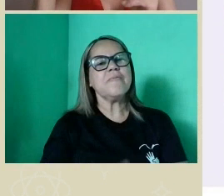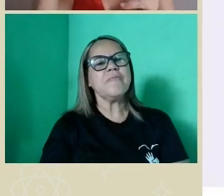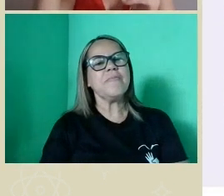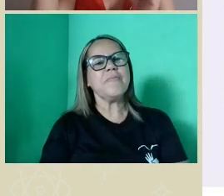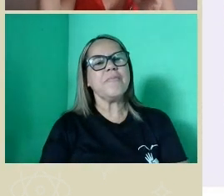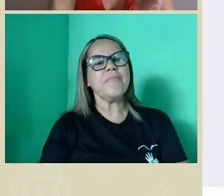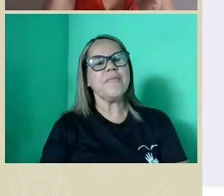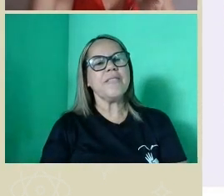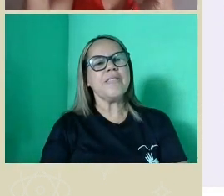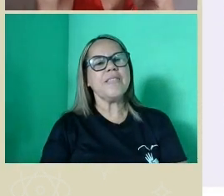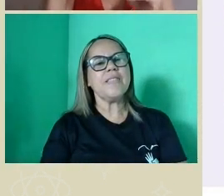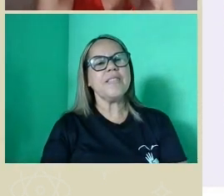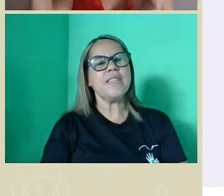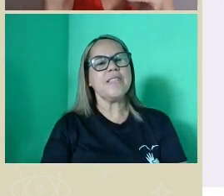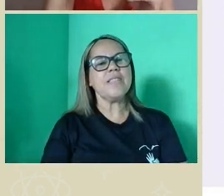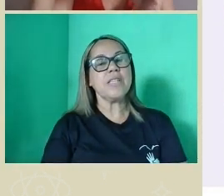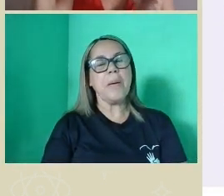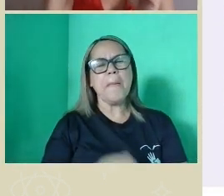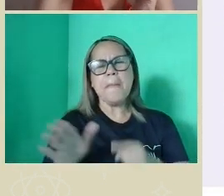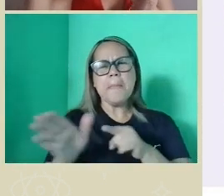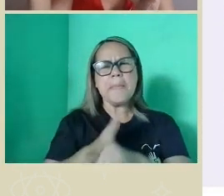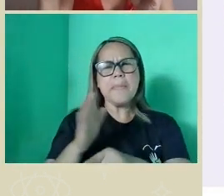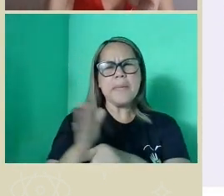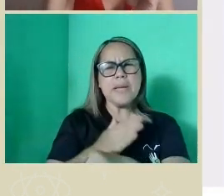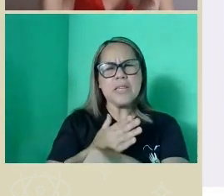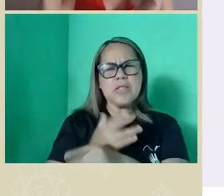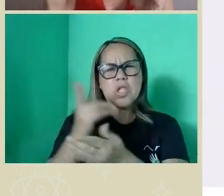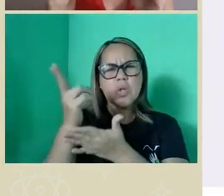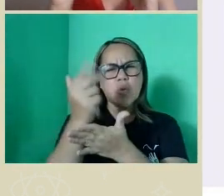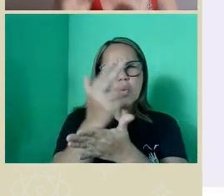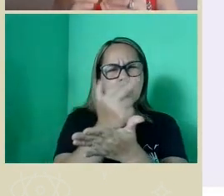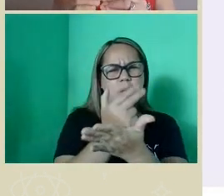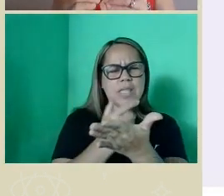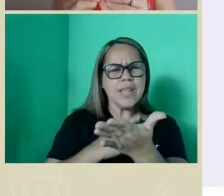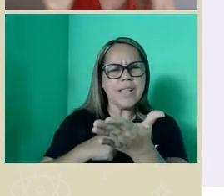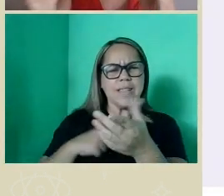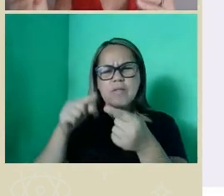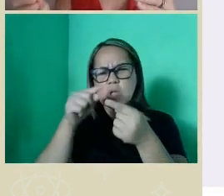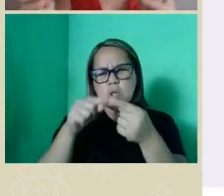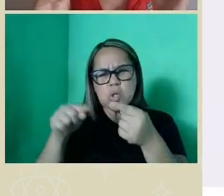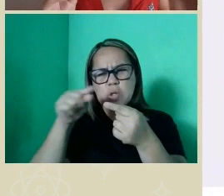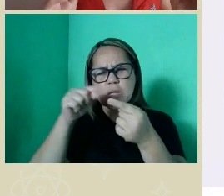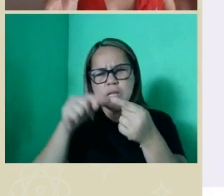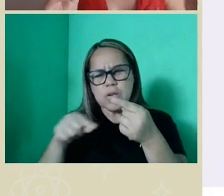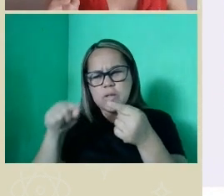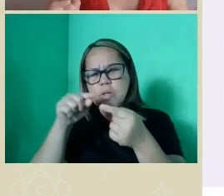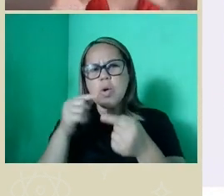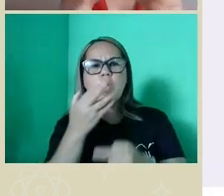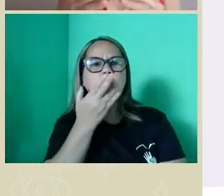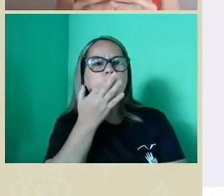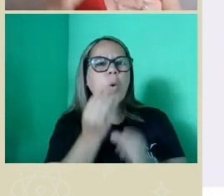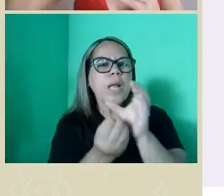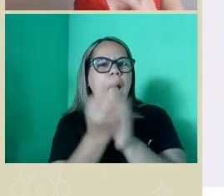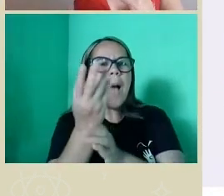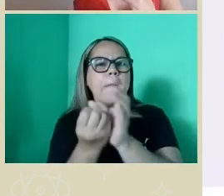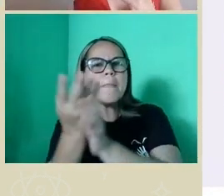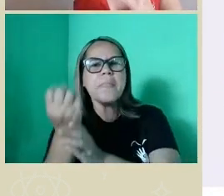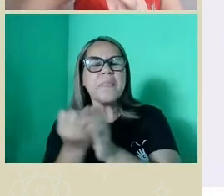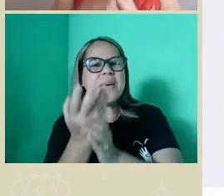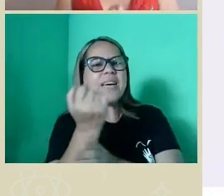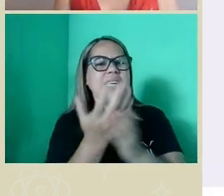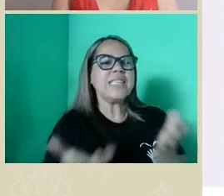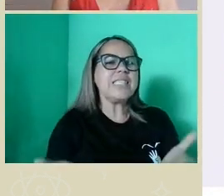quer dizer pergunta dos desenhos pelos circulosinhos de cores que aparecem na